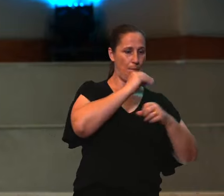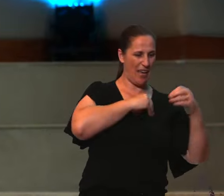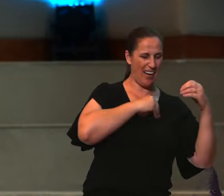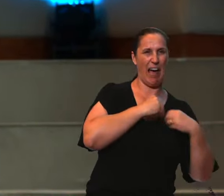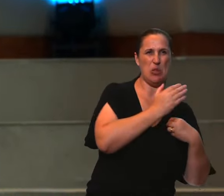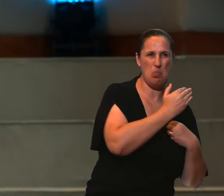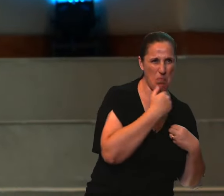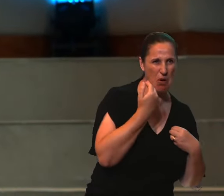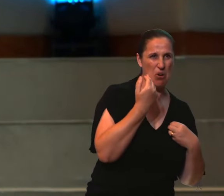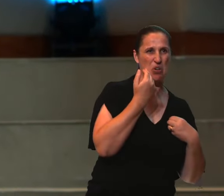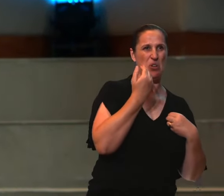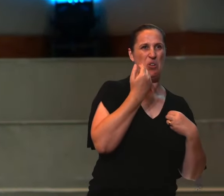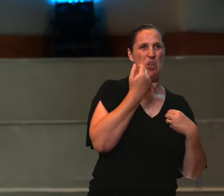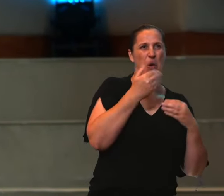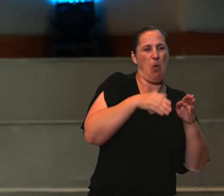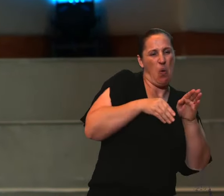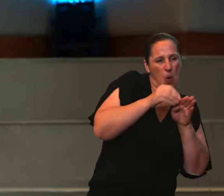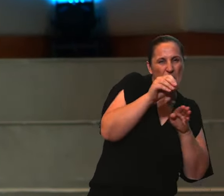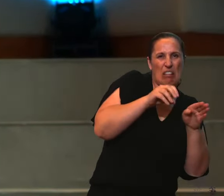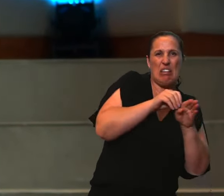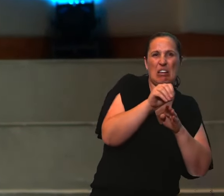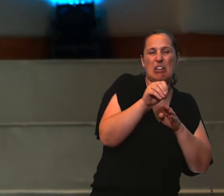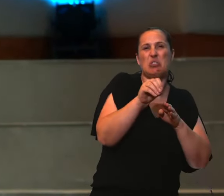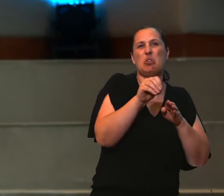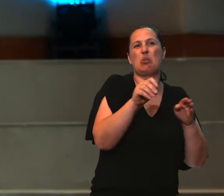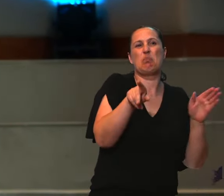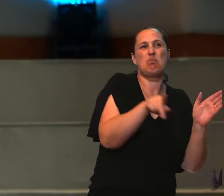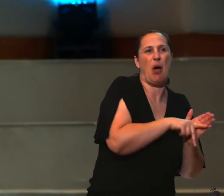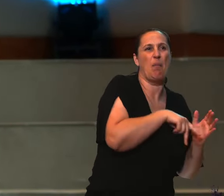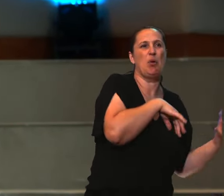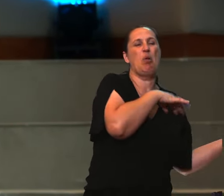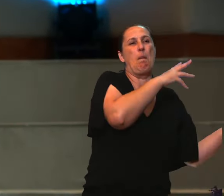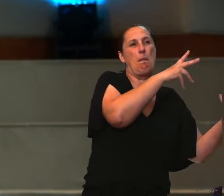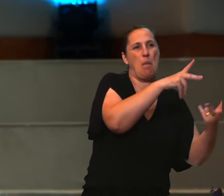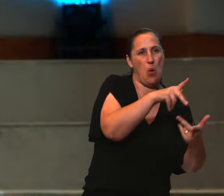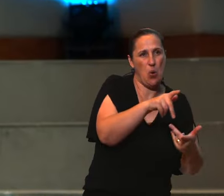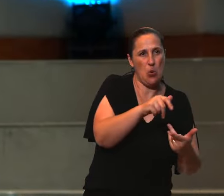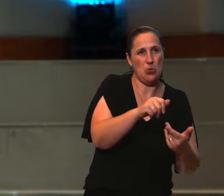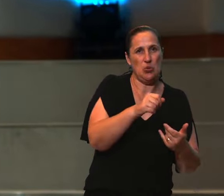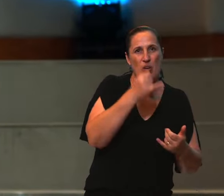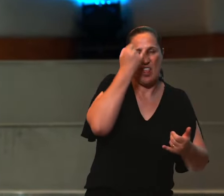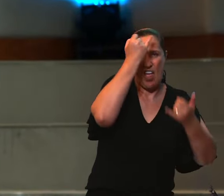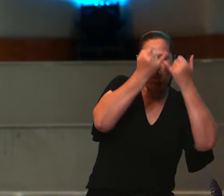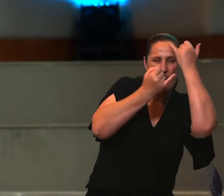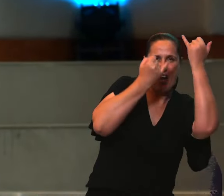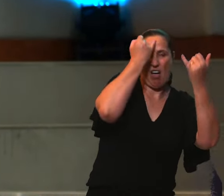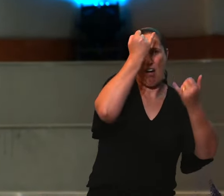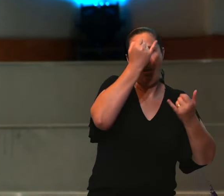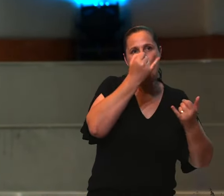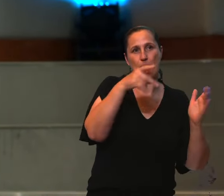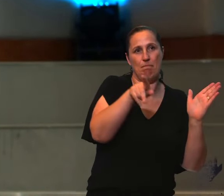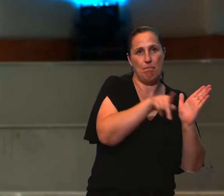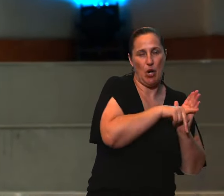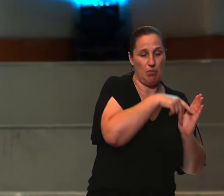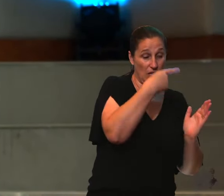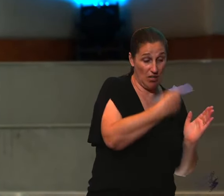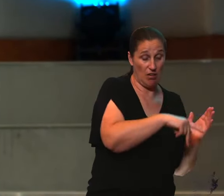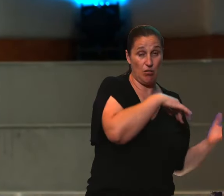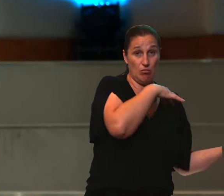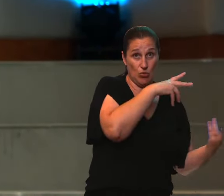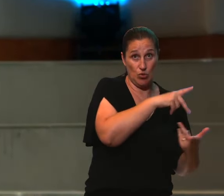debaixo das orientações e escravizados pelas ideias desse mundão lá fora e também direcionado por espíritos